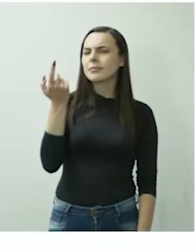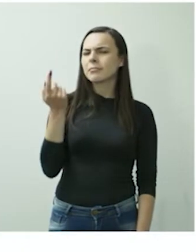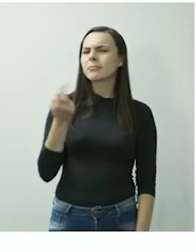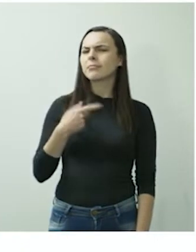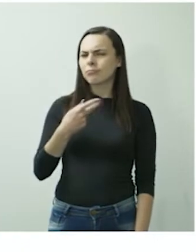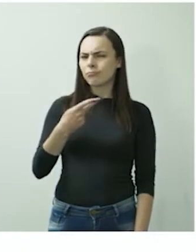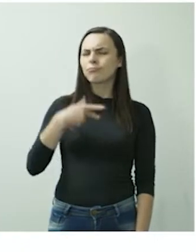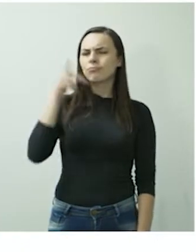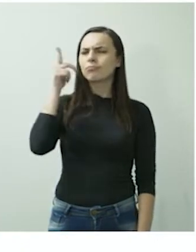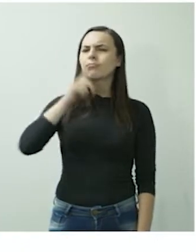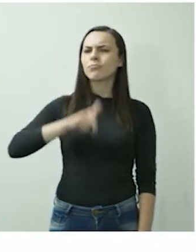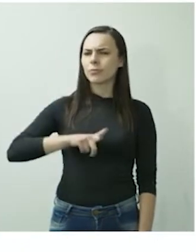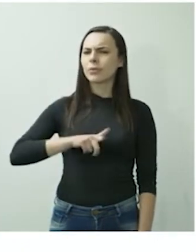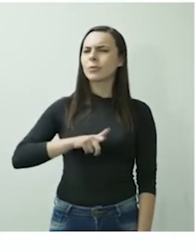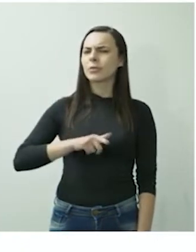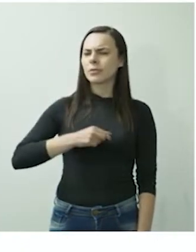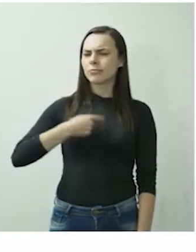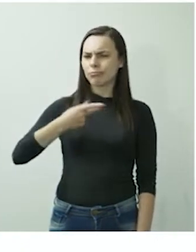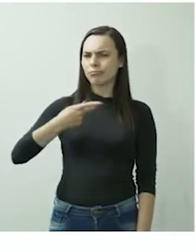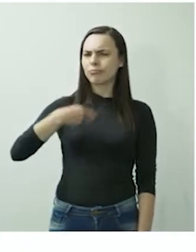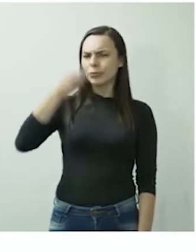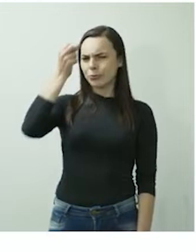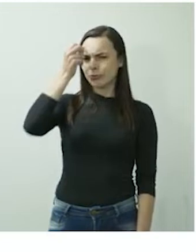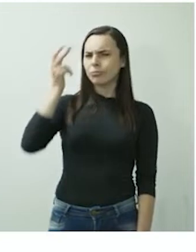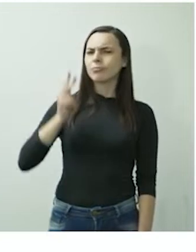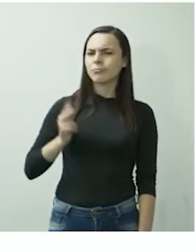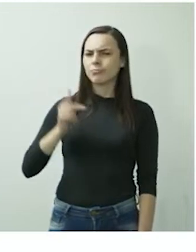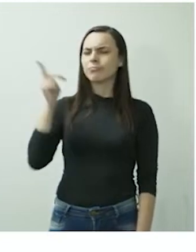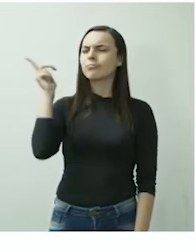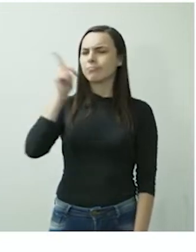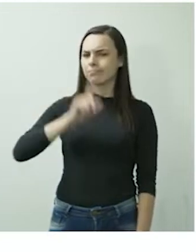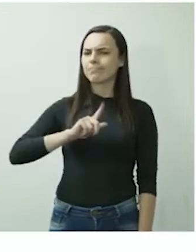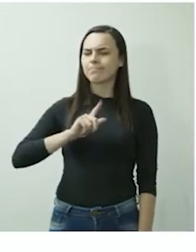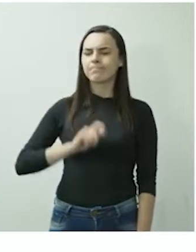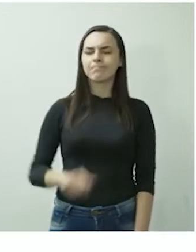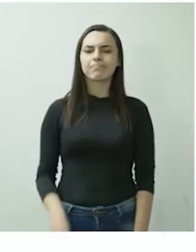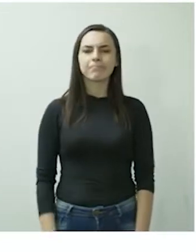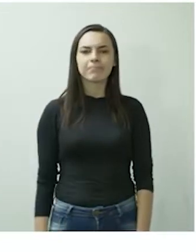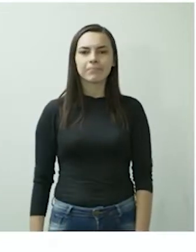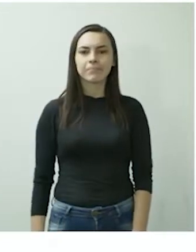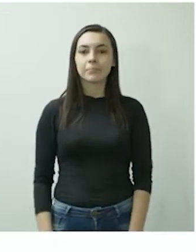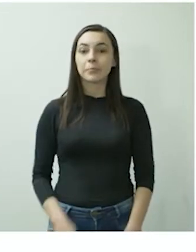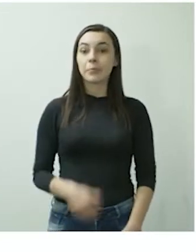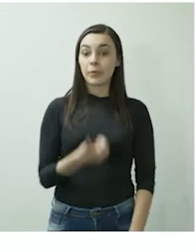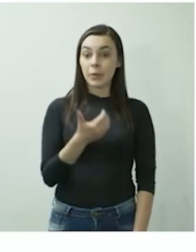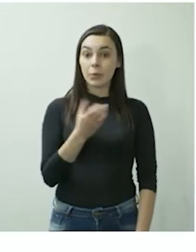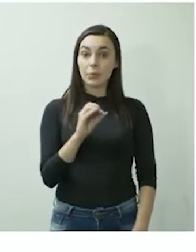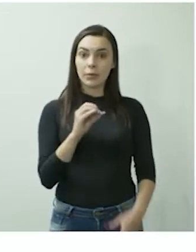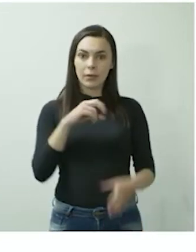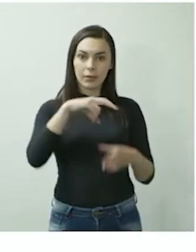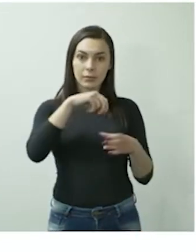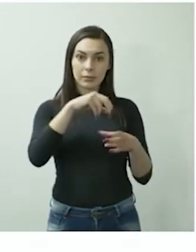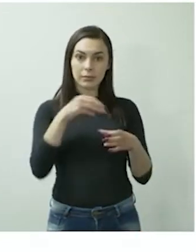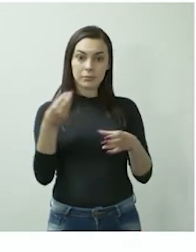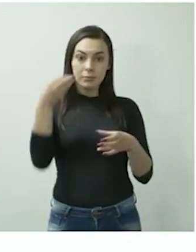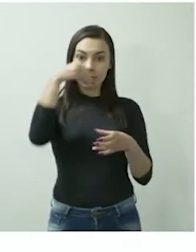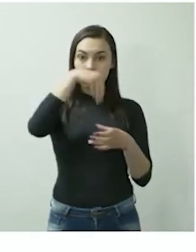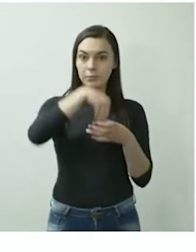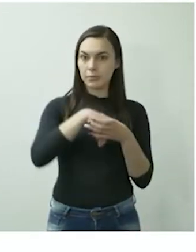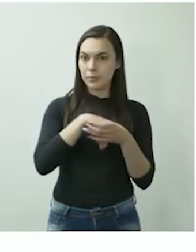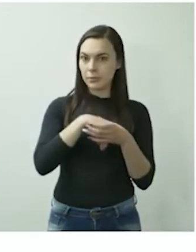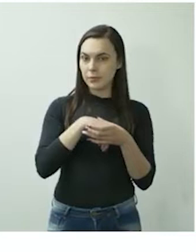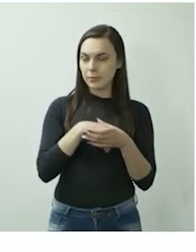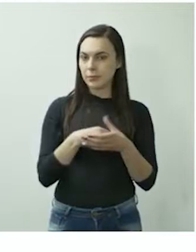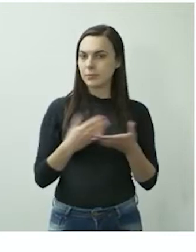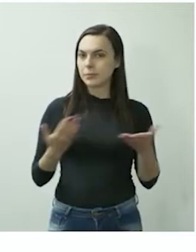né? A gente é esperto e consegue pensar. Então, 10 tampinhas tinha no pote da